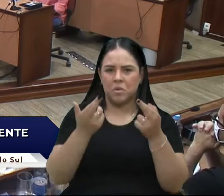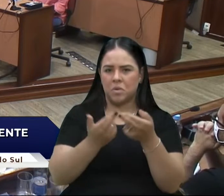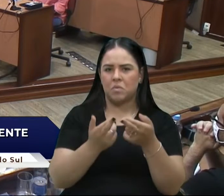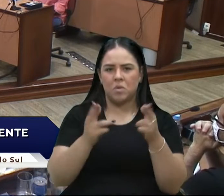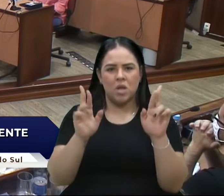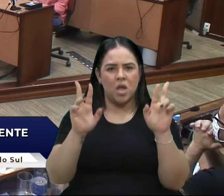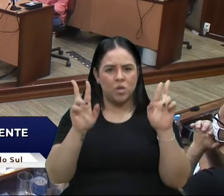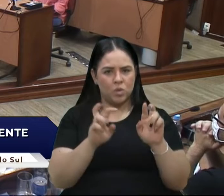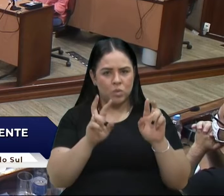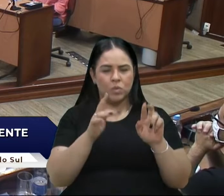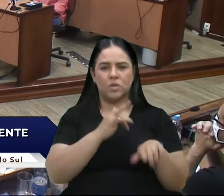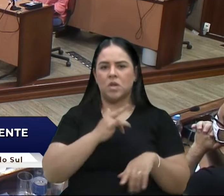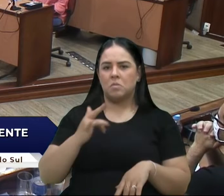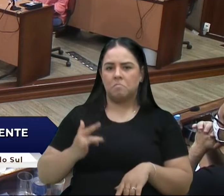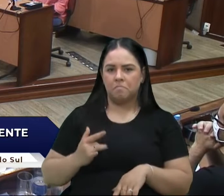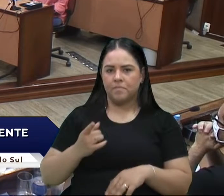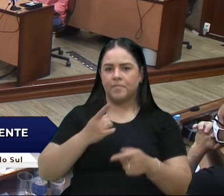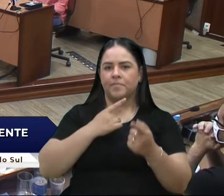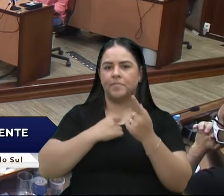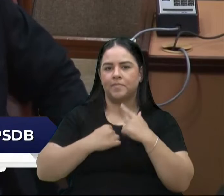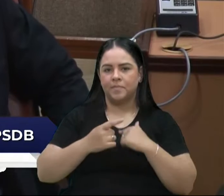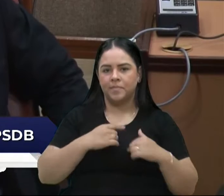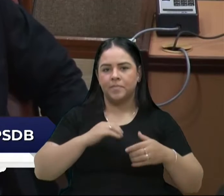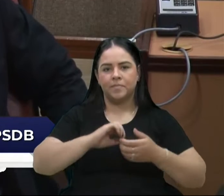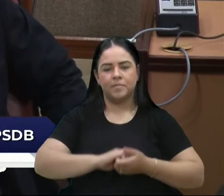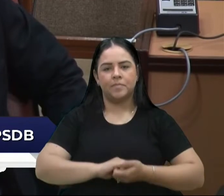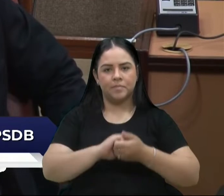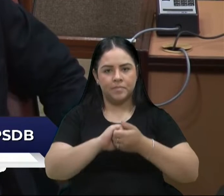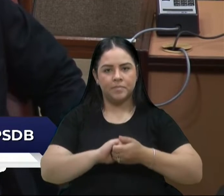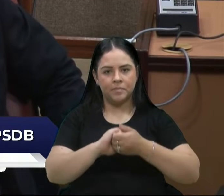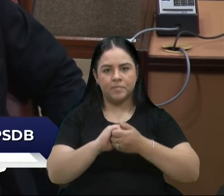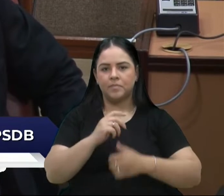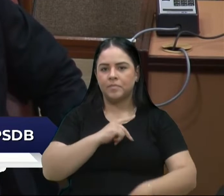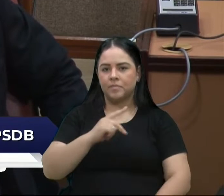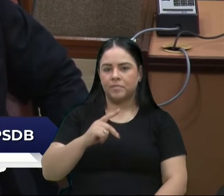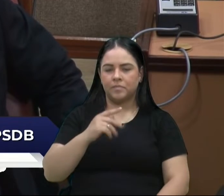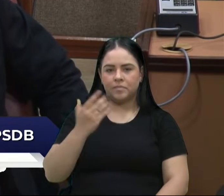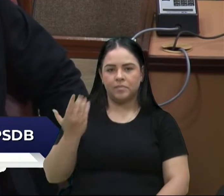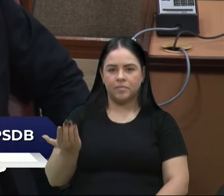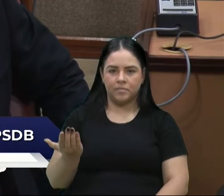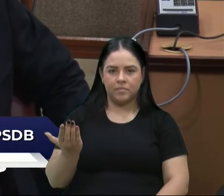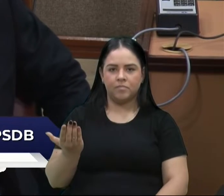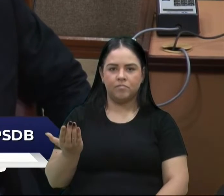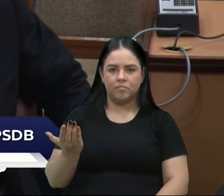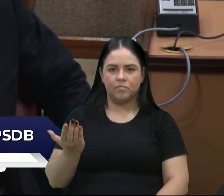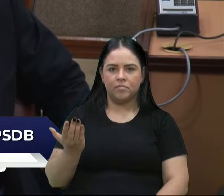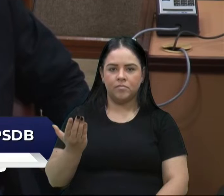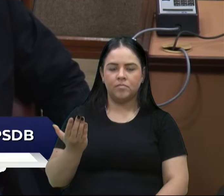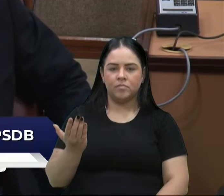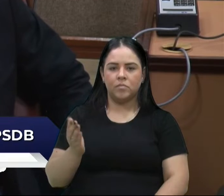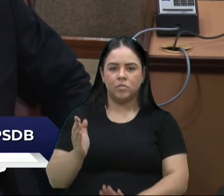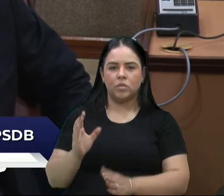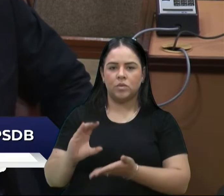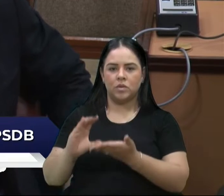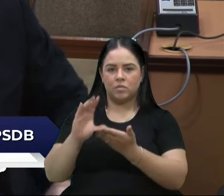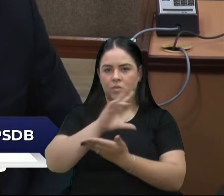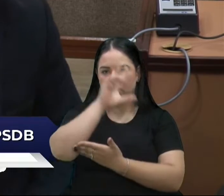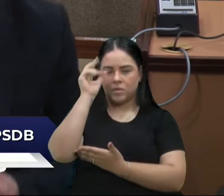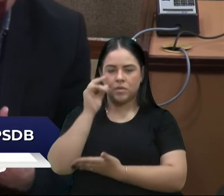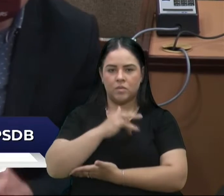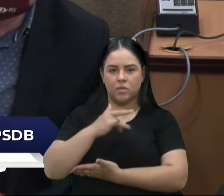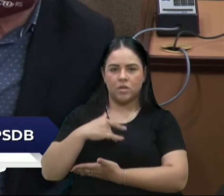saúde. Gostaria de cumprimentar o presidente do Conselho Municipal de Saúde, o Alexandre,